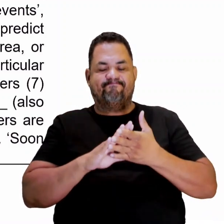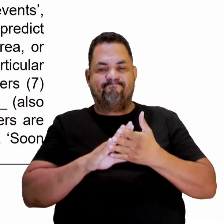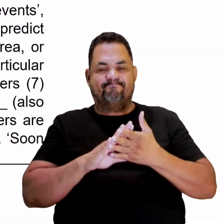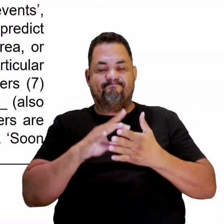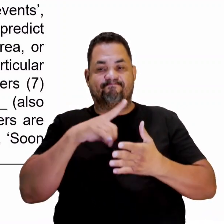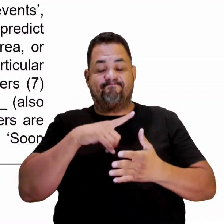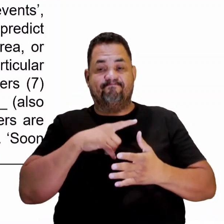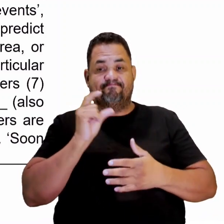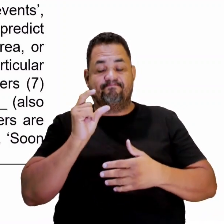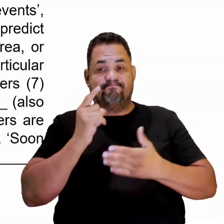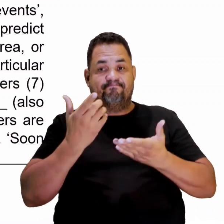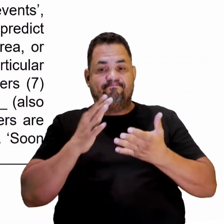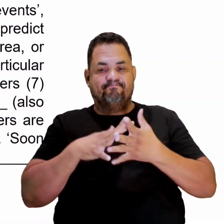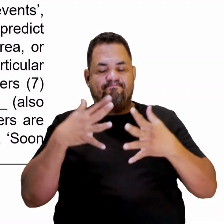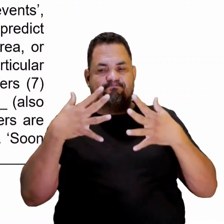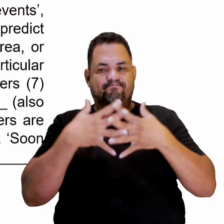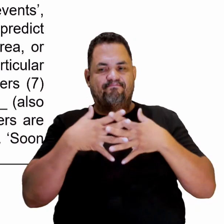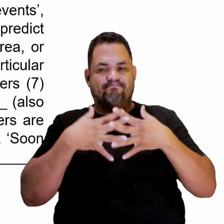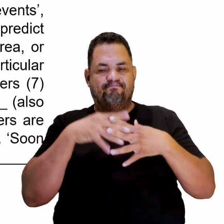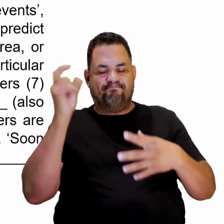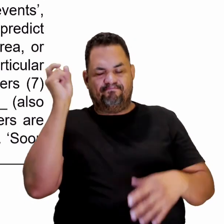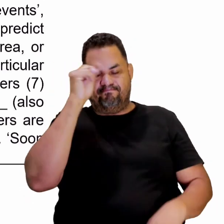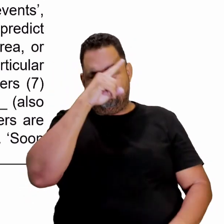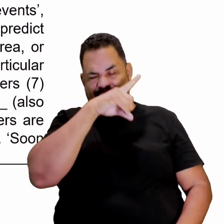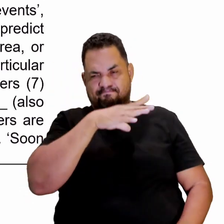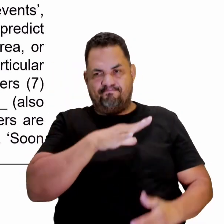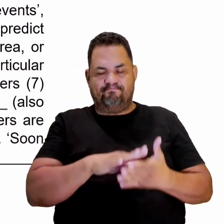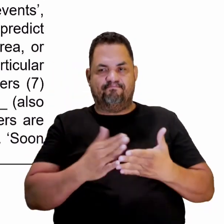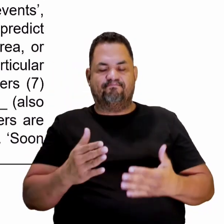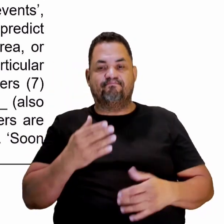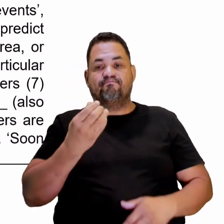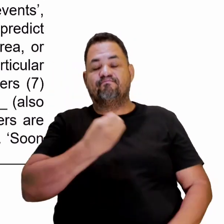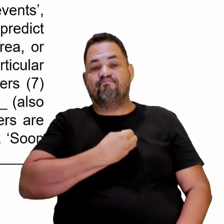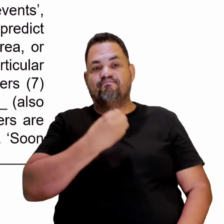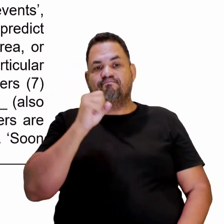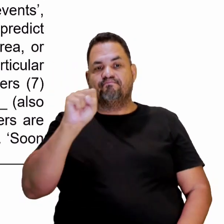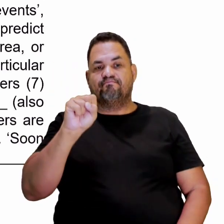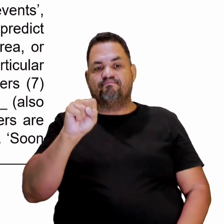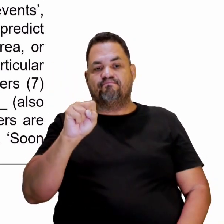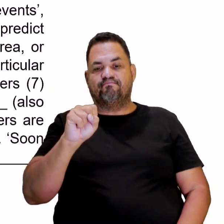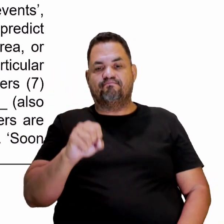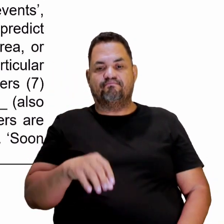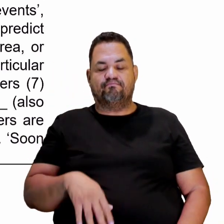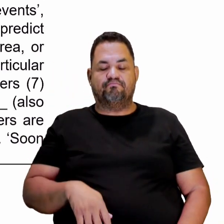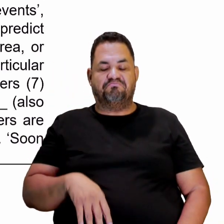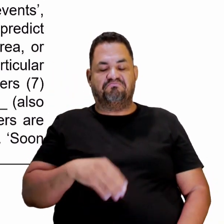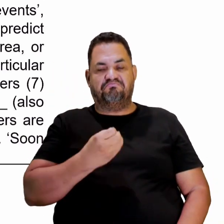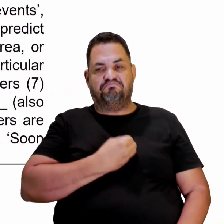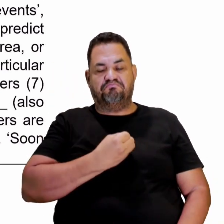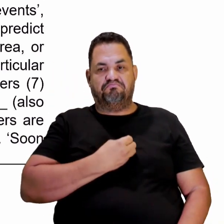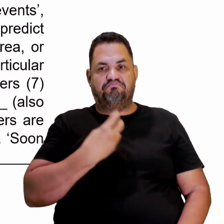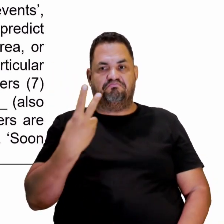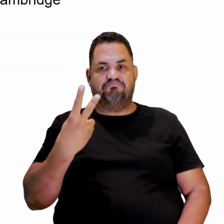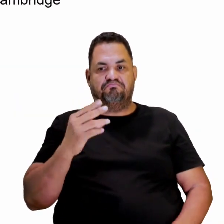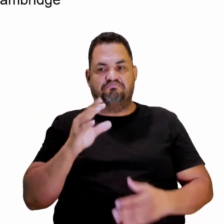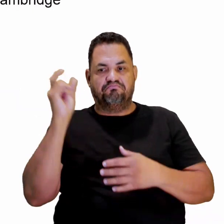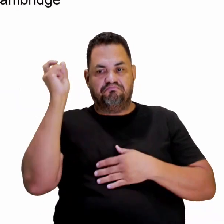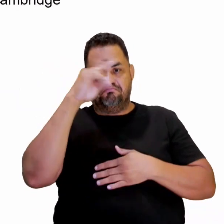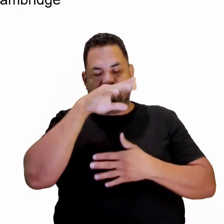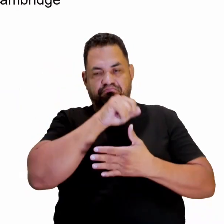mais de uma palavra, vocês iam ficar com mais dificuldade. Como na número 8, como na número 2, que foram os mais difíceis